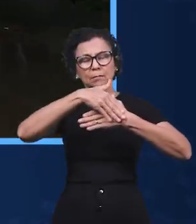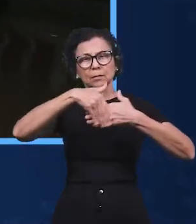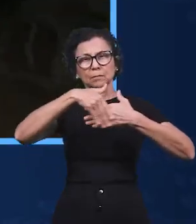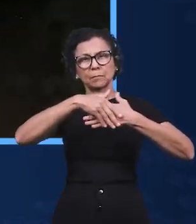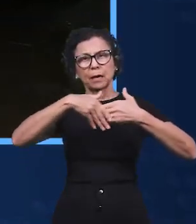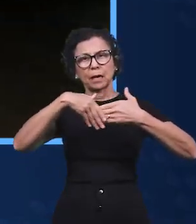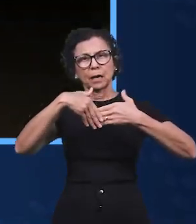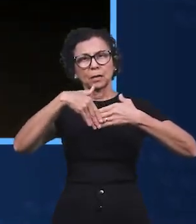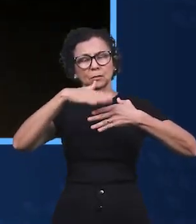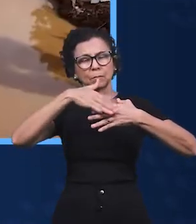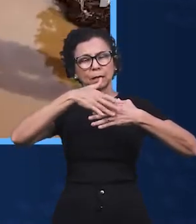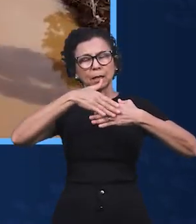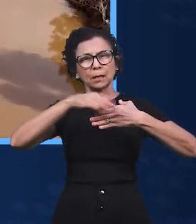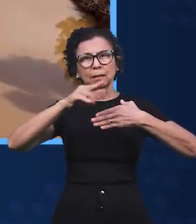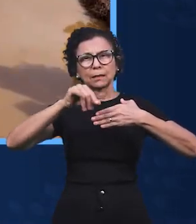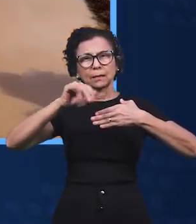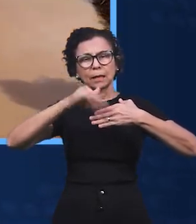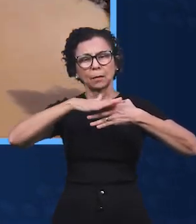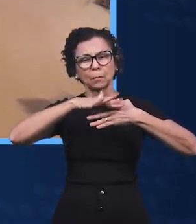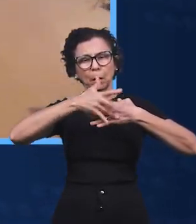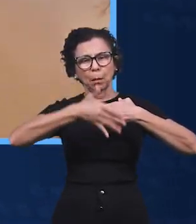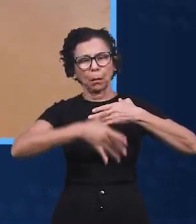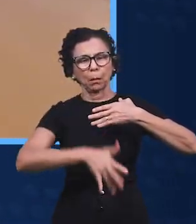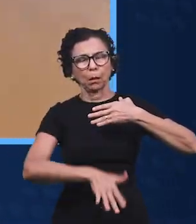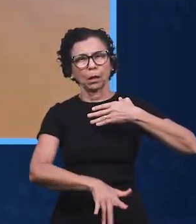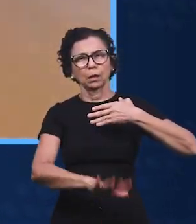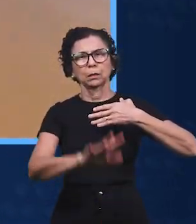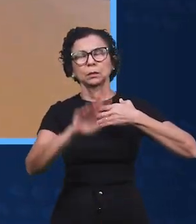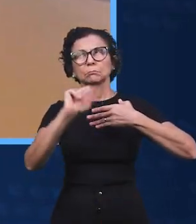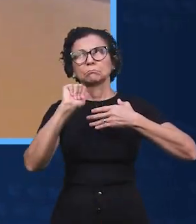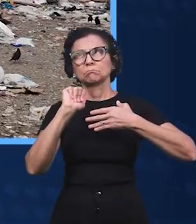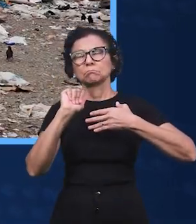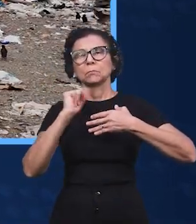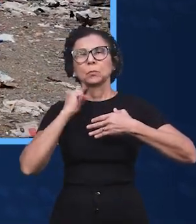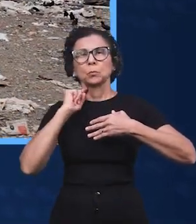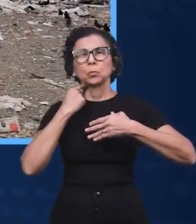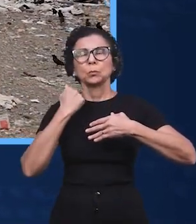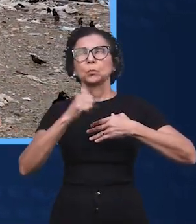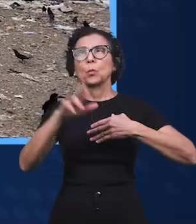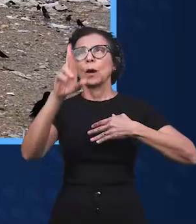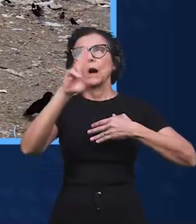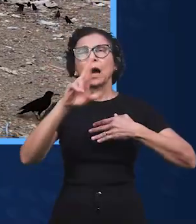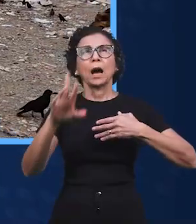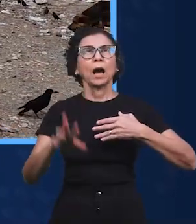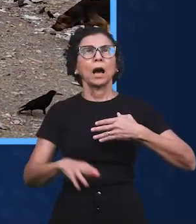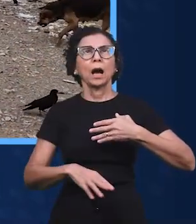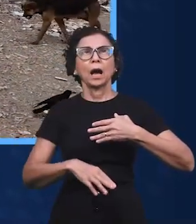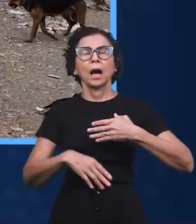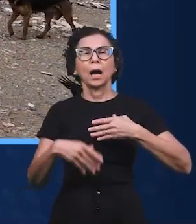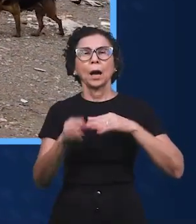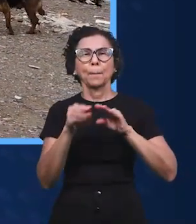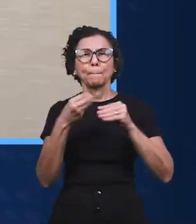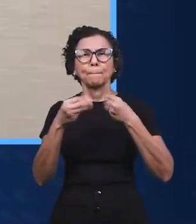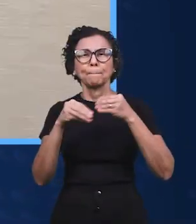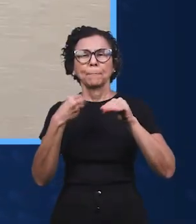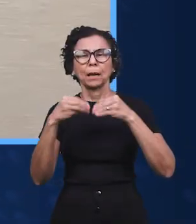espaço urbano, a própria poluição ambiental, o descarte inapropriado de